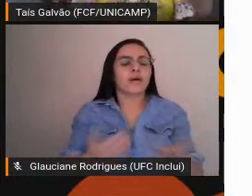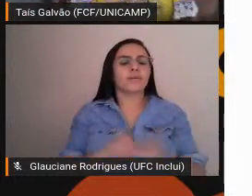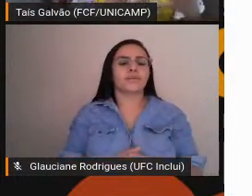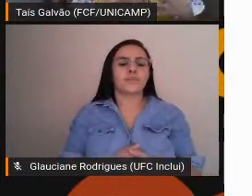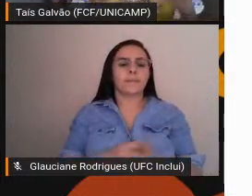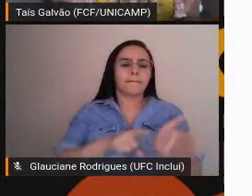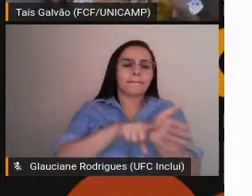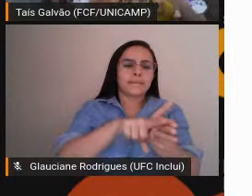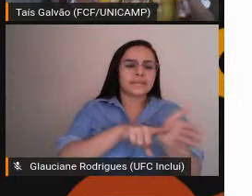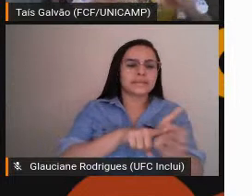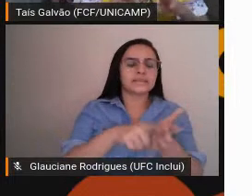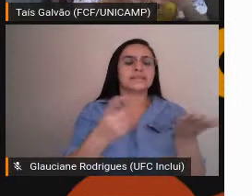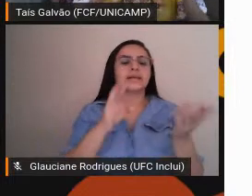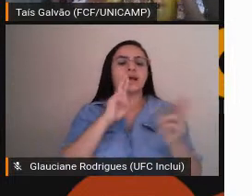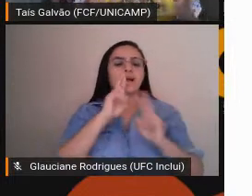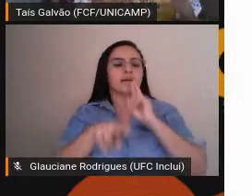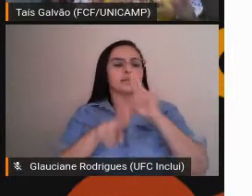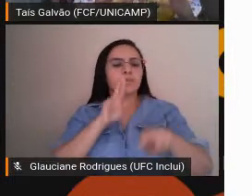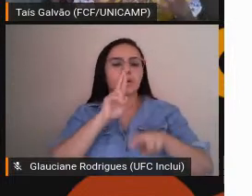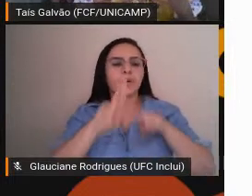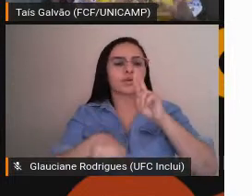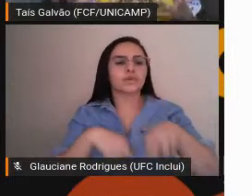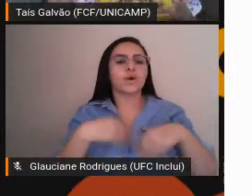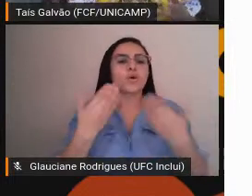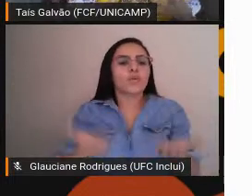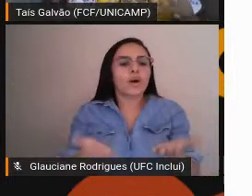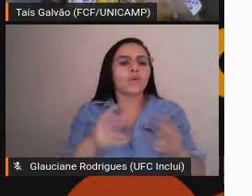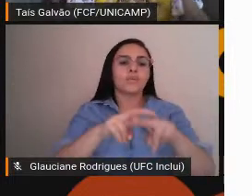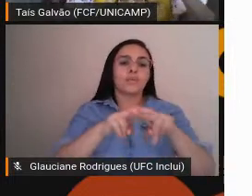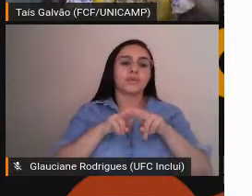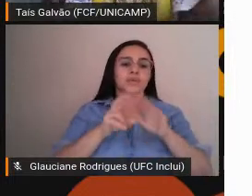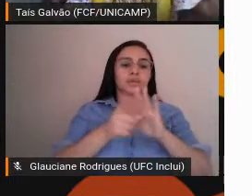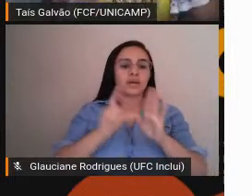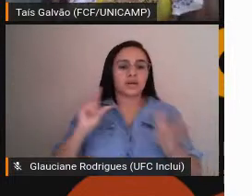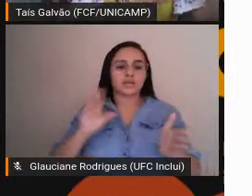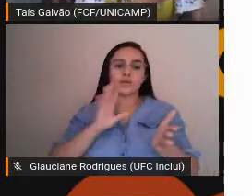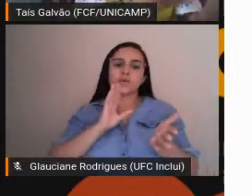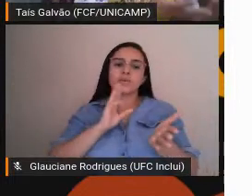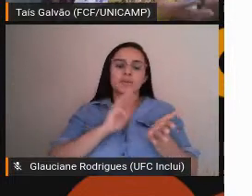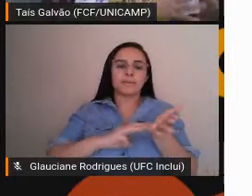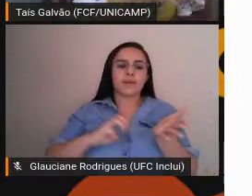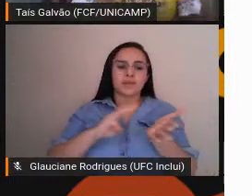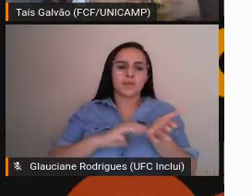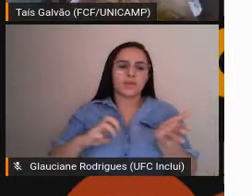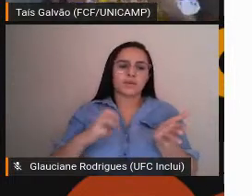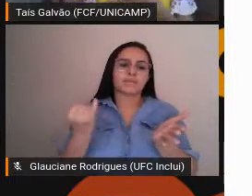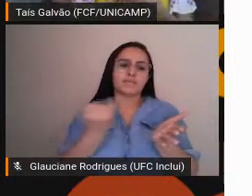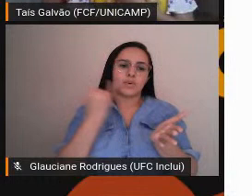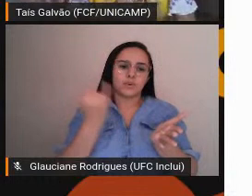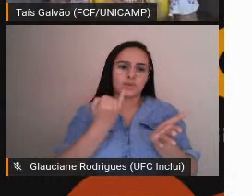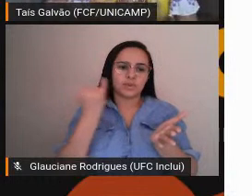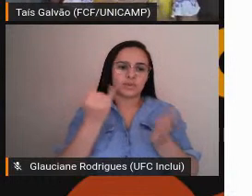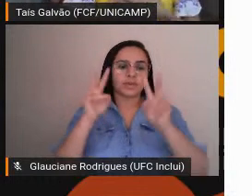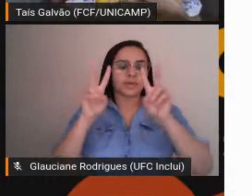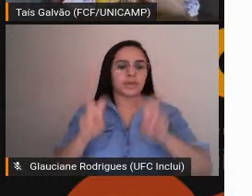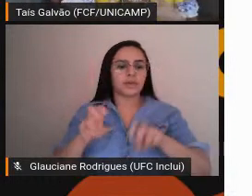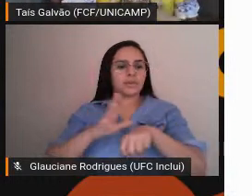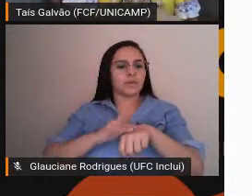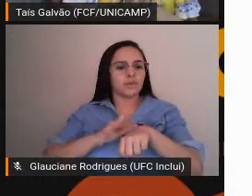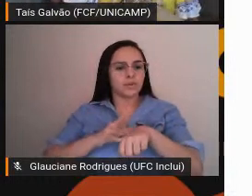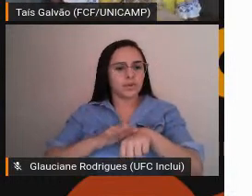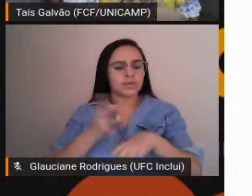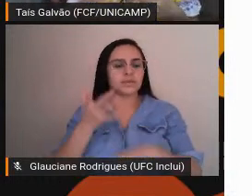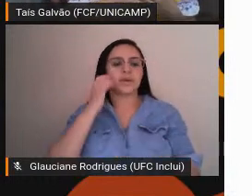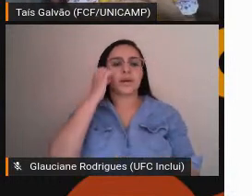de resposta, enfim, então é necessário ter um conhecimento metodológico, né, tanto de epidemiologia quanto dos próprios